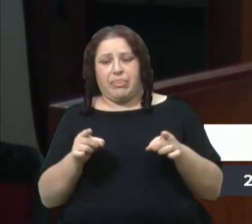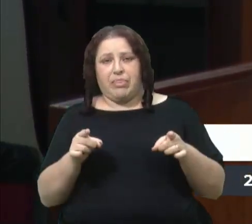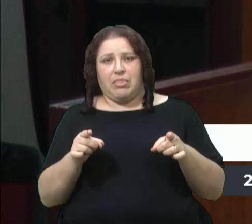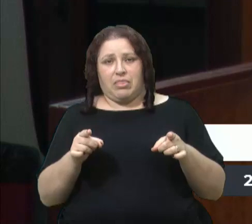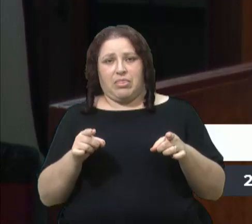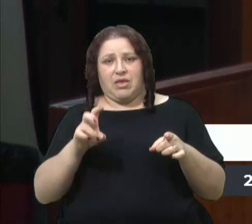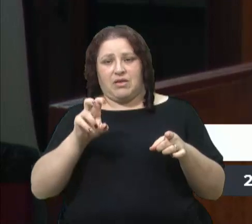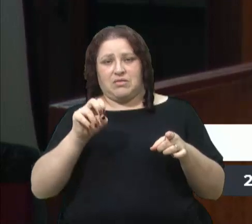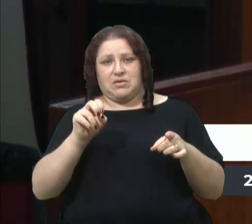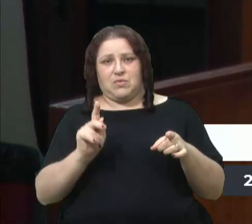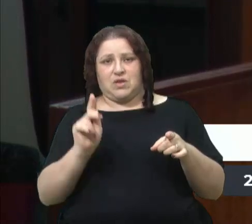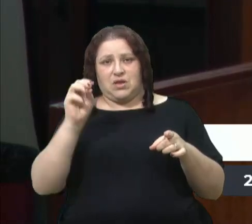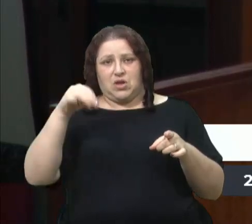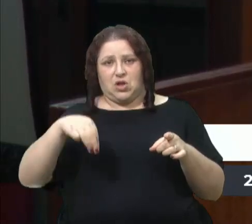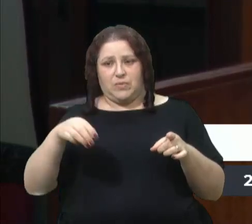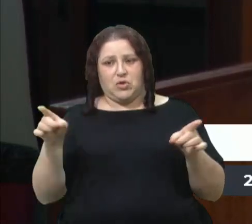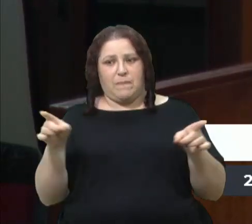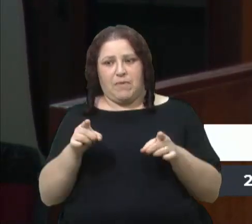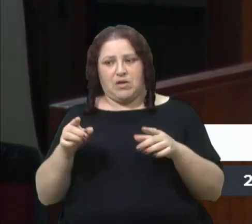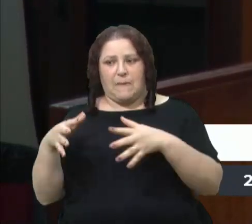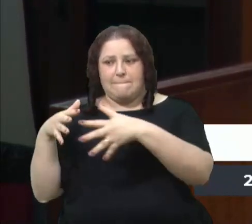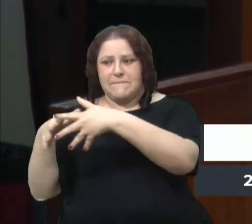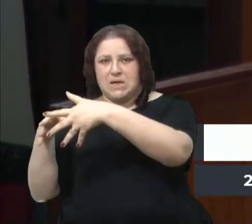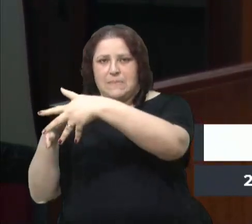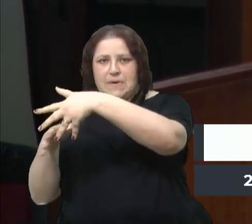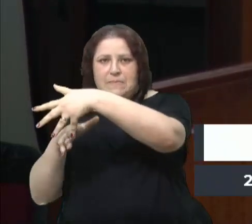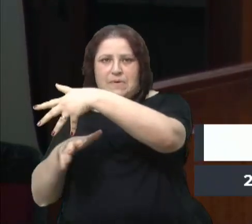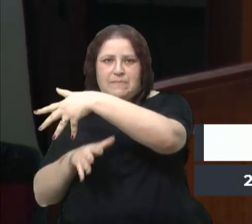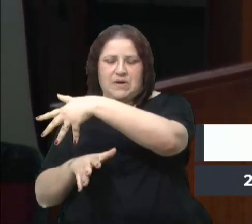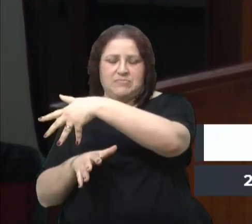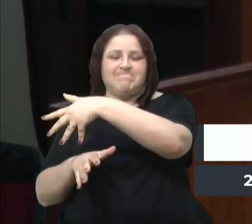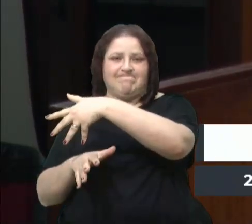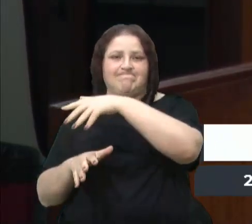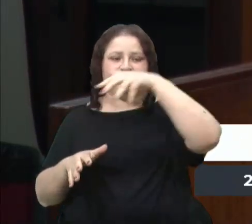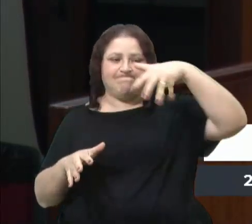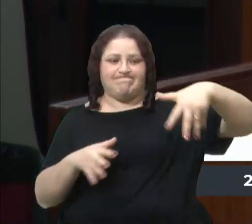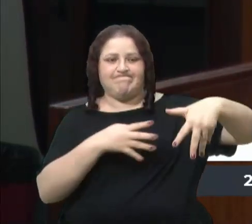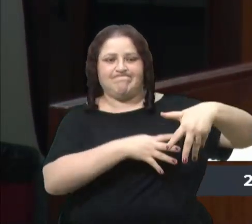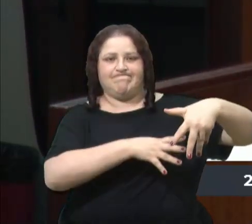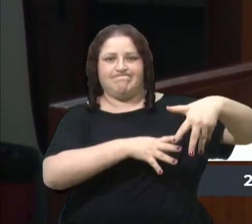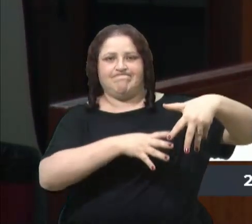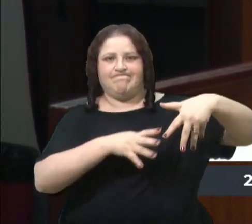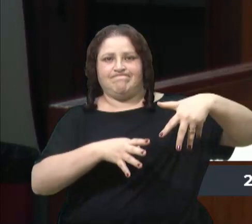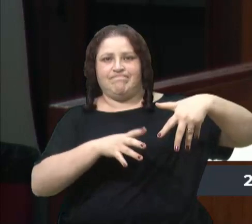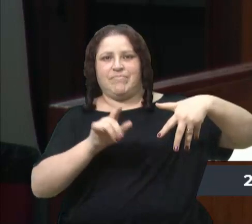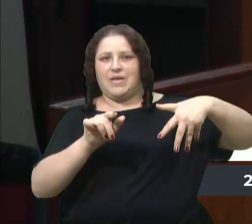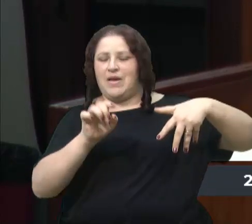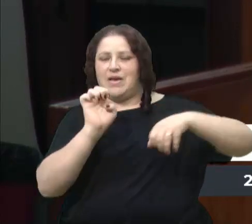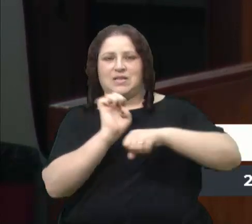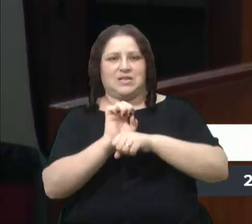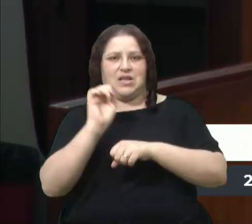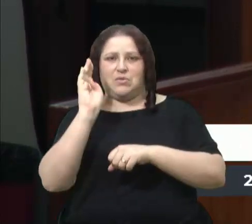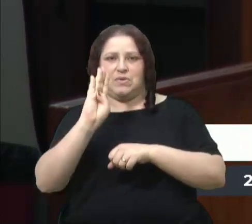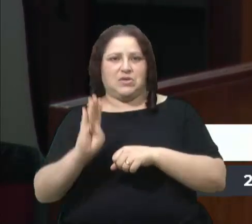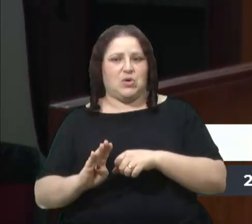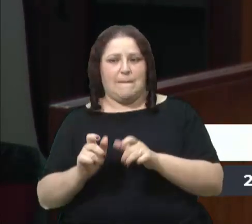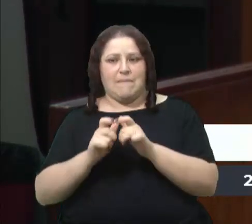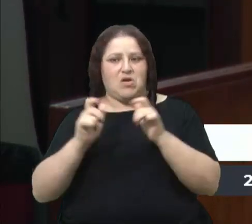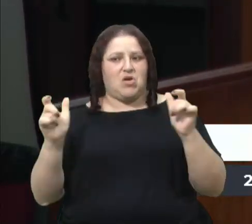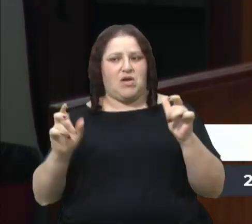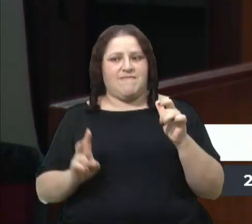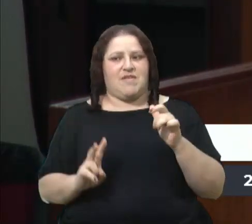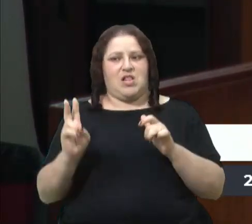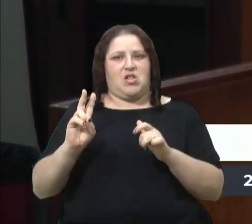isso é o maior valor de quilômetro rodado que o Estado brasileiro vai pagar. Vai ser aqui no Rio Grande do